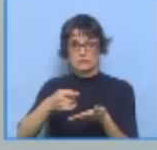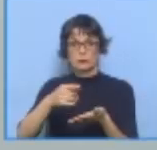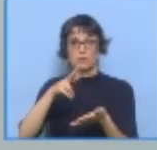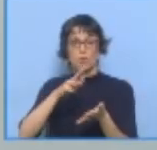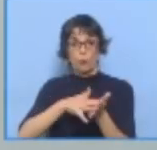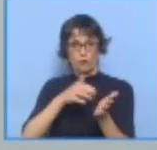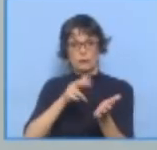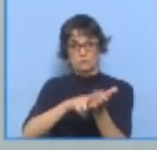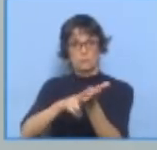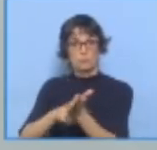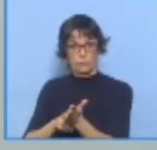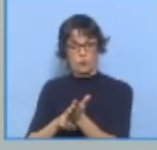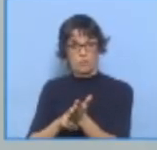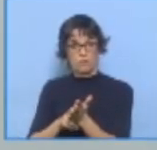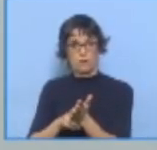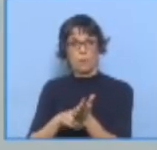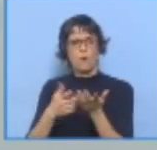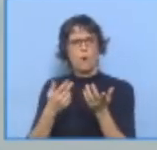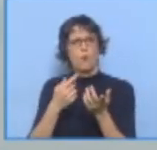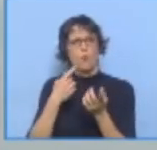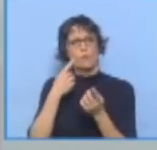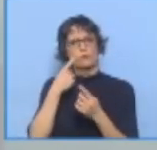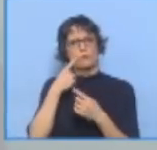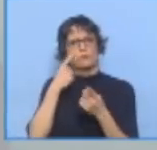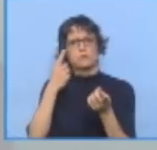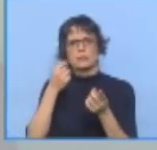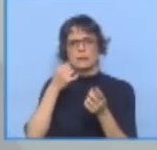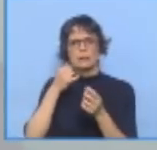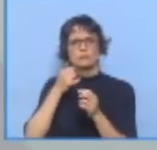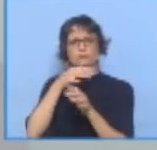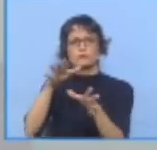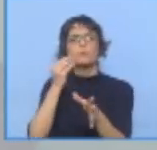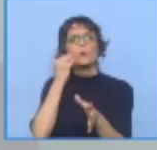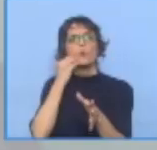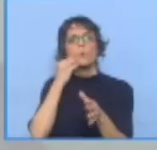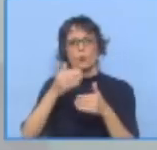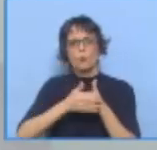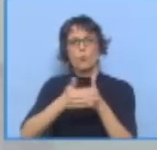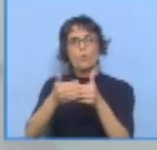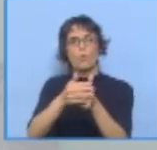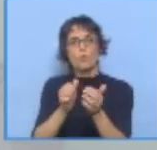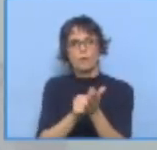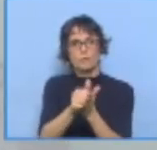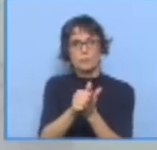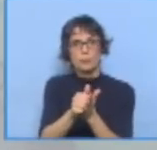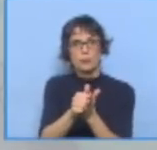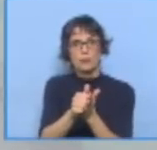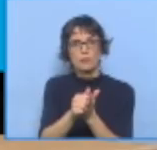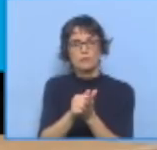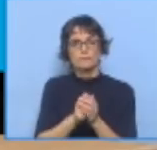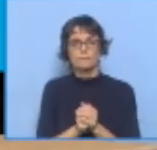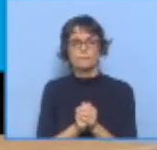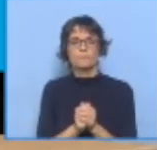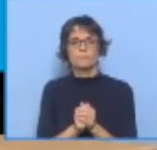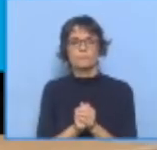a publicação dos vários livros será segundo a ordem da Bíblia, a partir do Gênesis? Não, a tradução